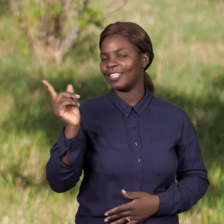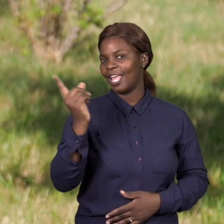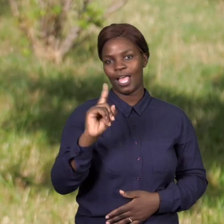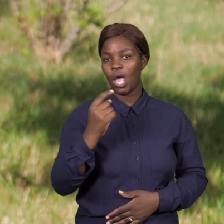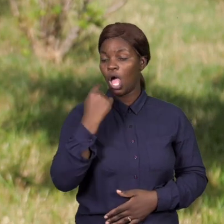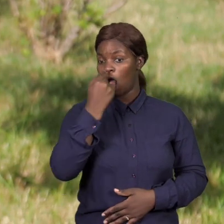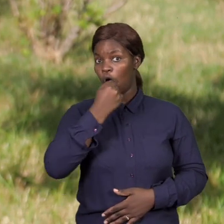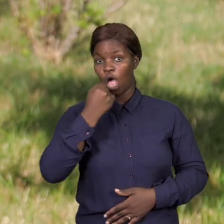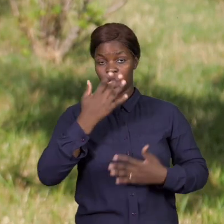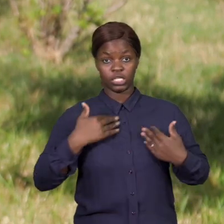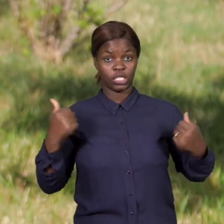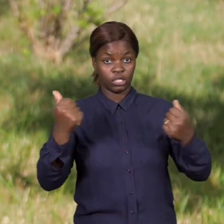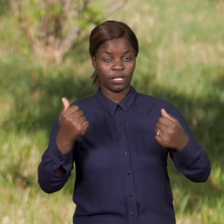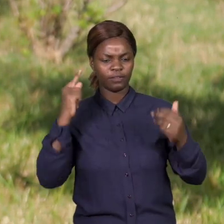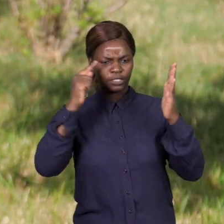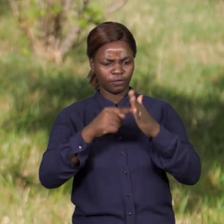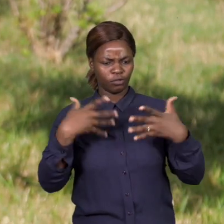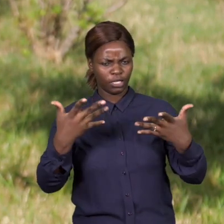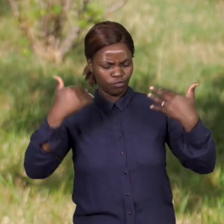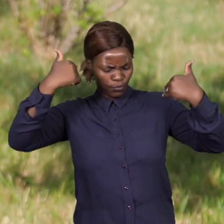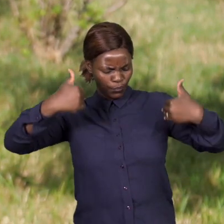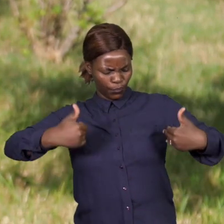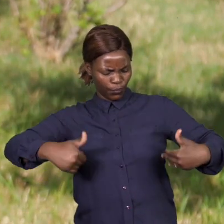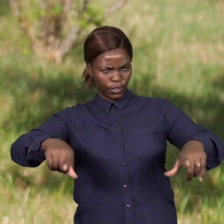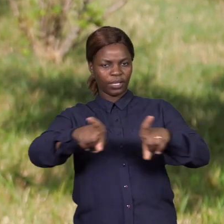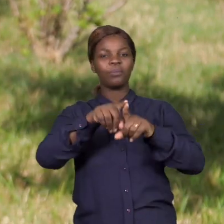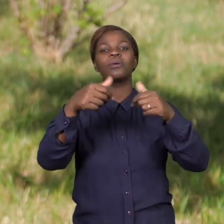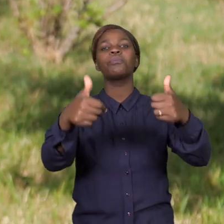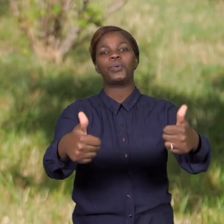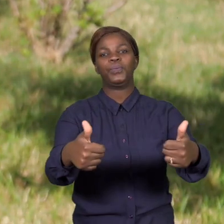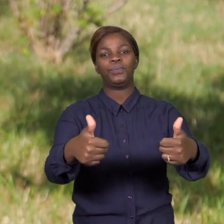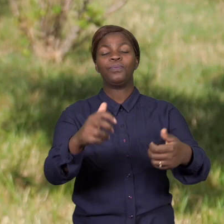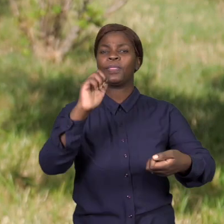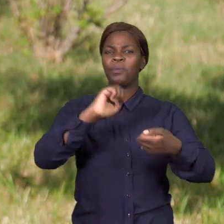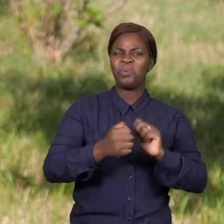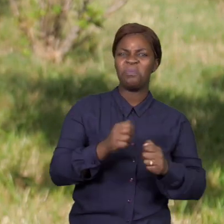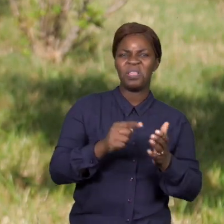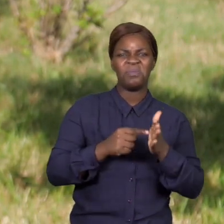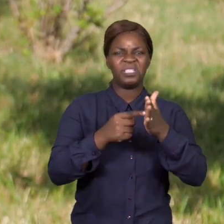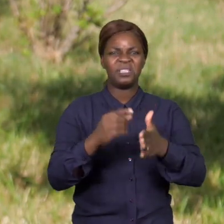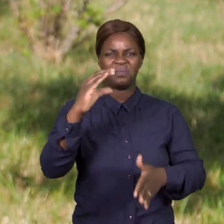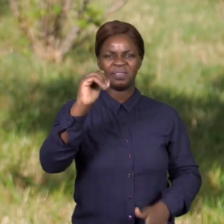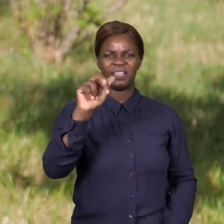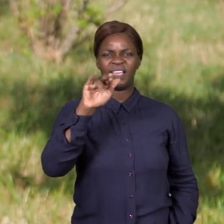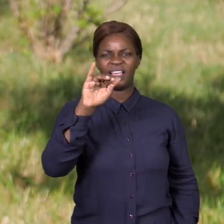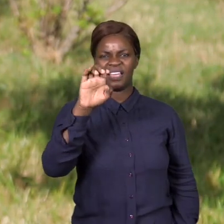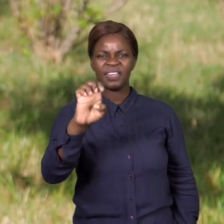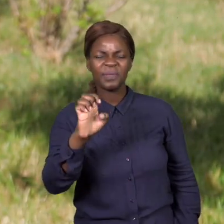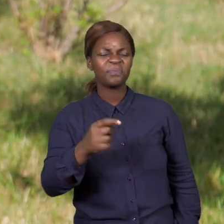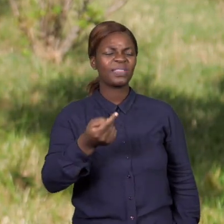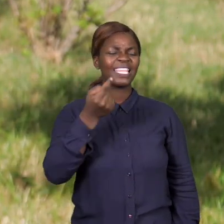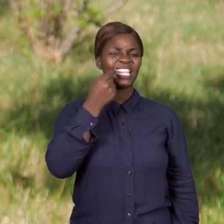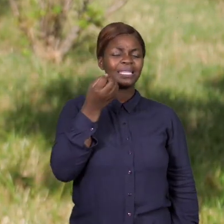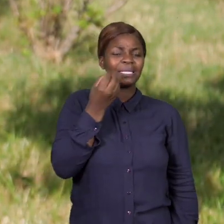boca saudável está diretamente ligada ao nosso bem-estar de uma forma geral. Os problemas como cáries